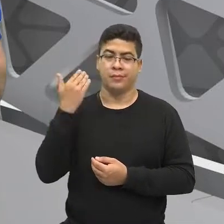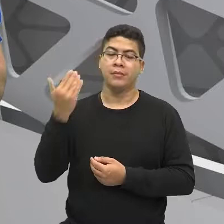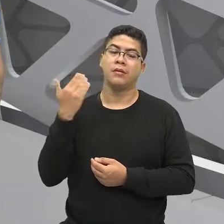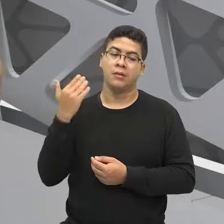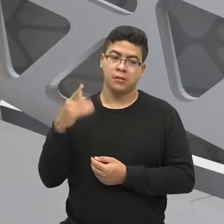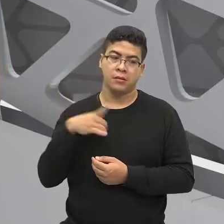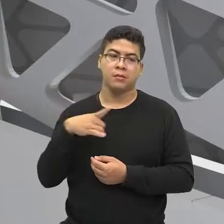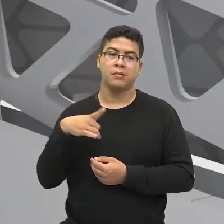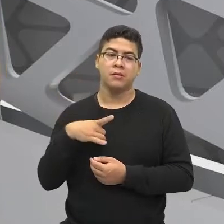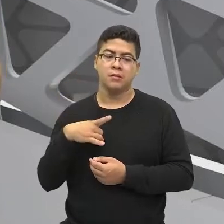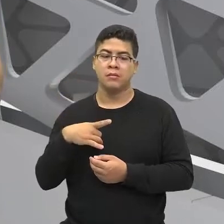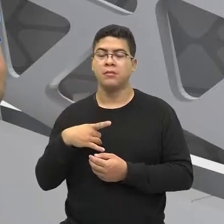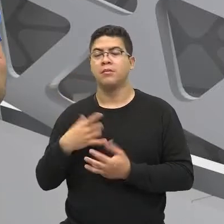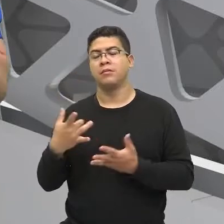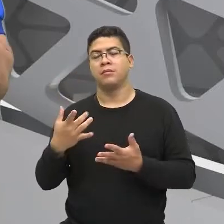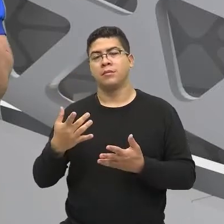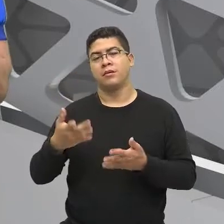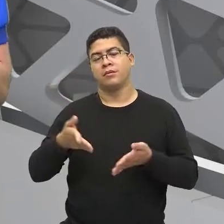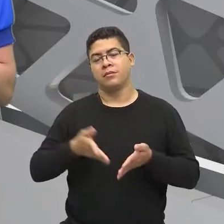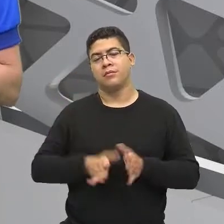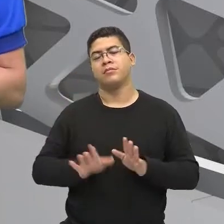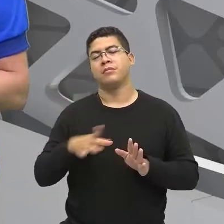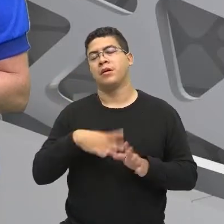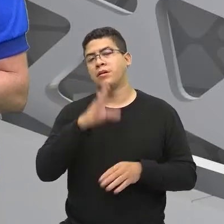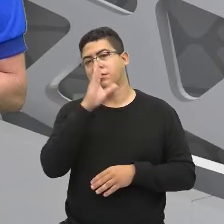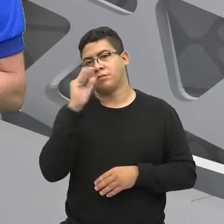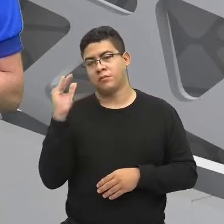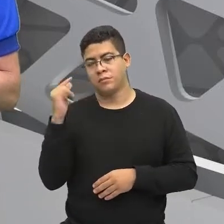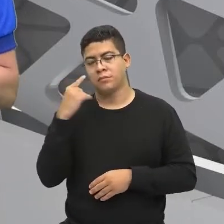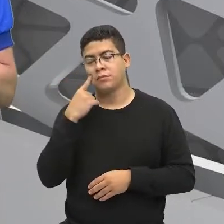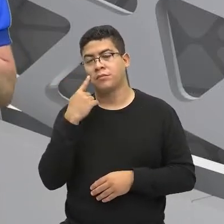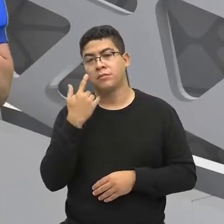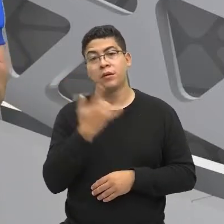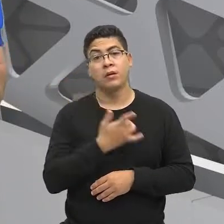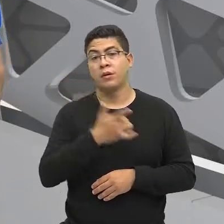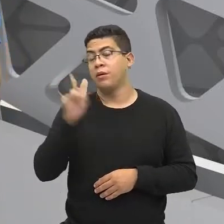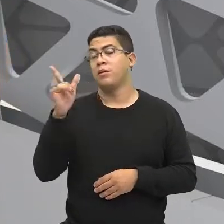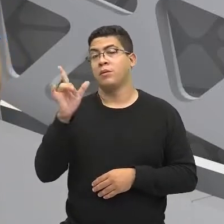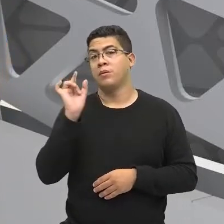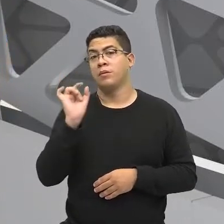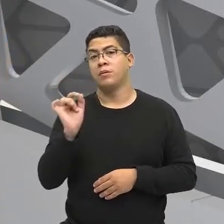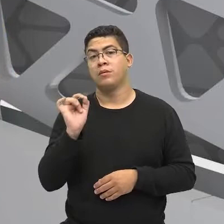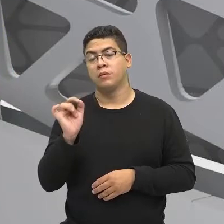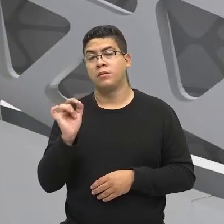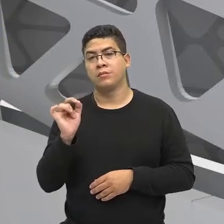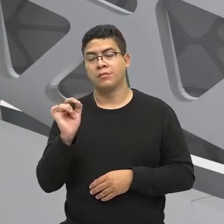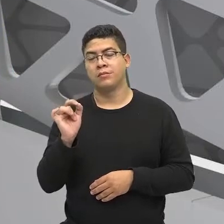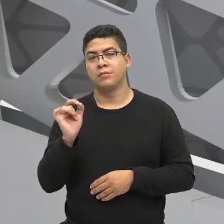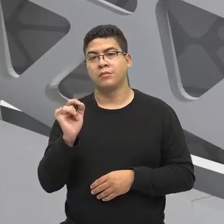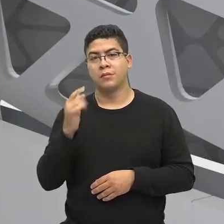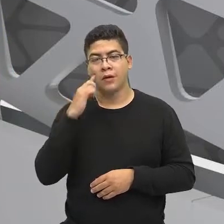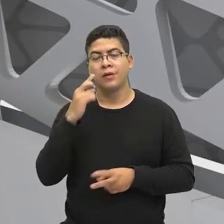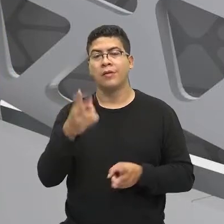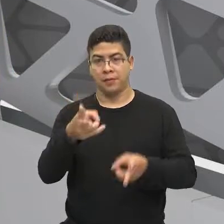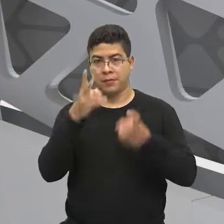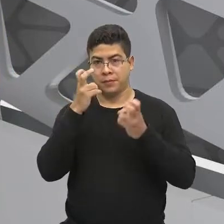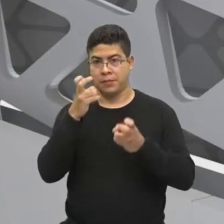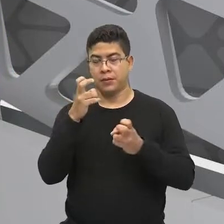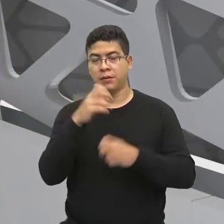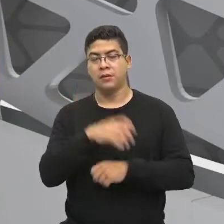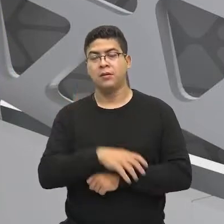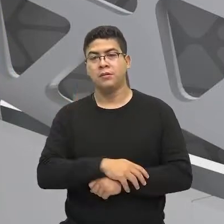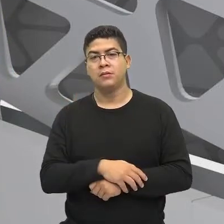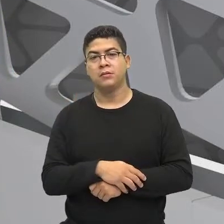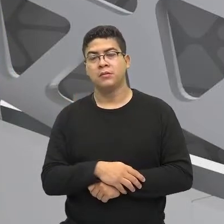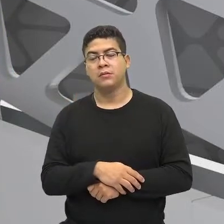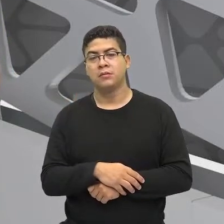seu tempo de criança. Em outros trabalhos, você vai notar. Então, ele fala